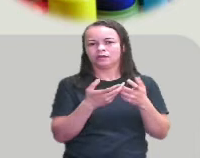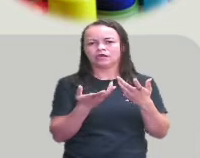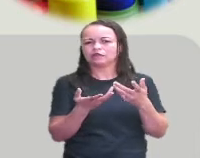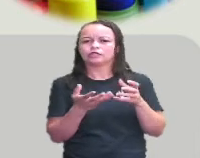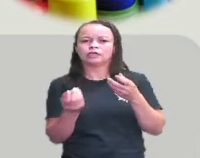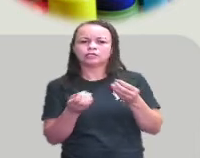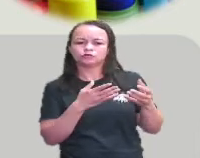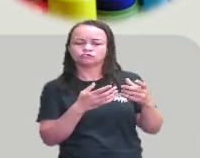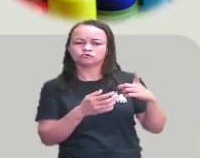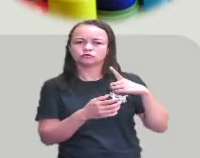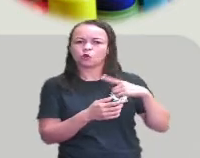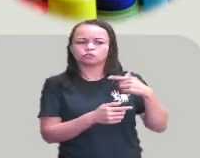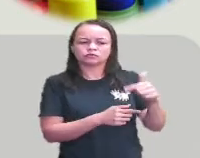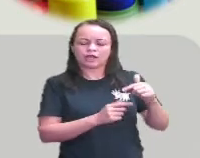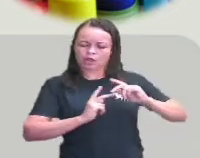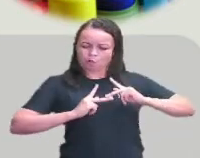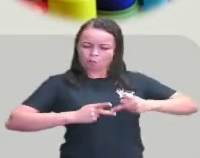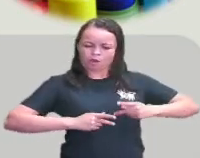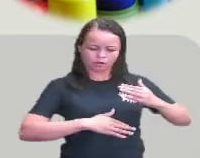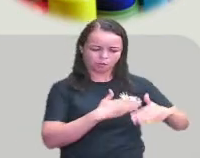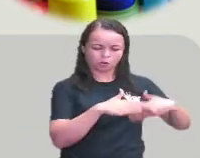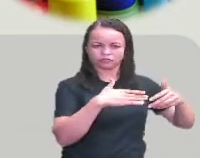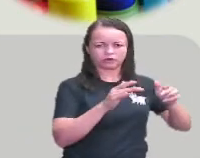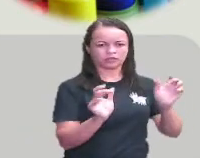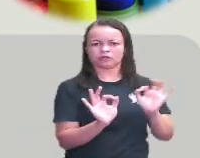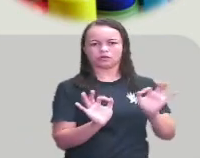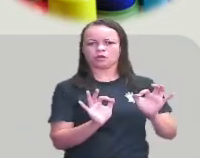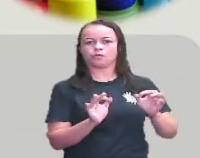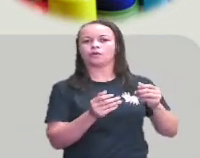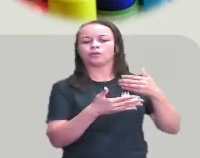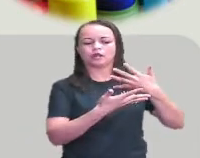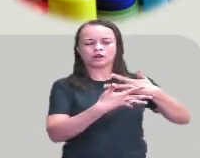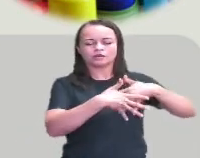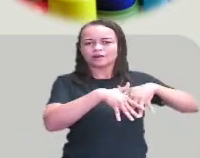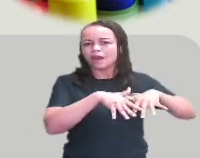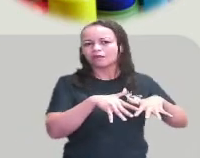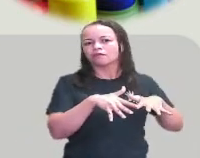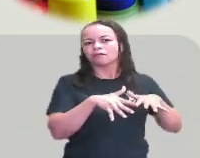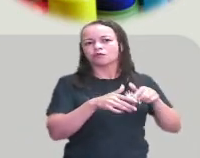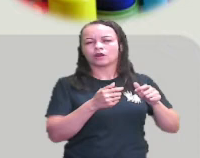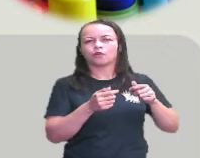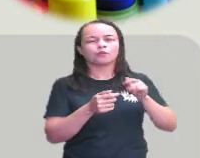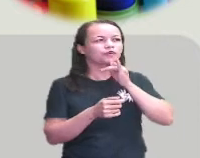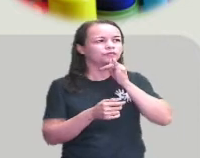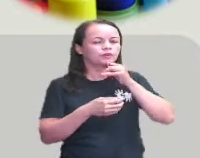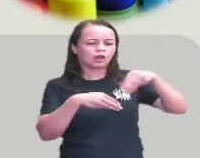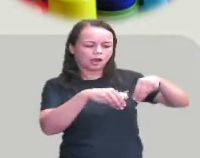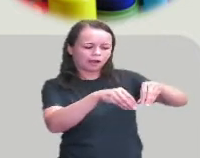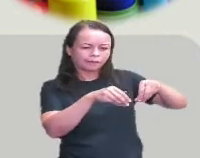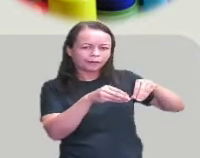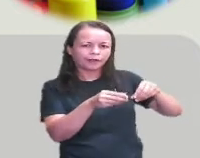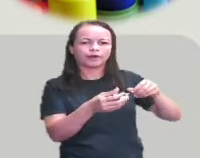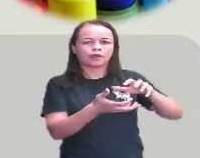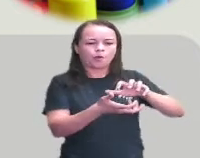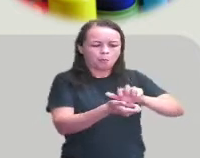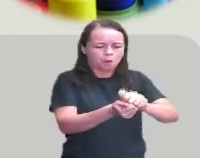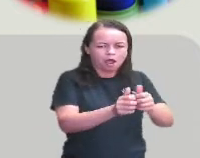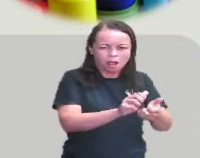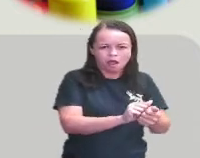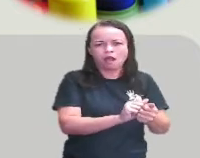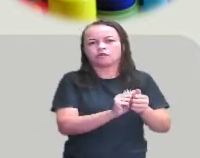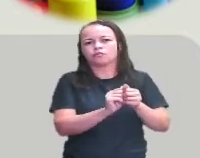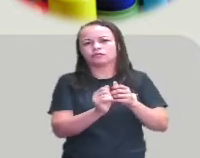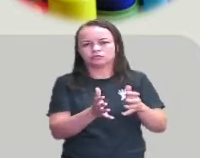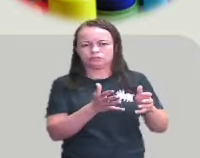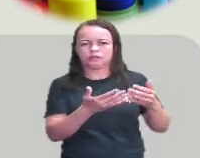houve ação humana para sua modificação. A areia, o barro, é um material natural.